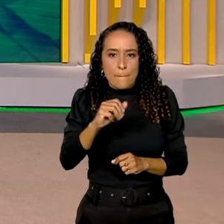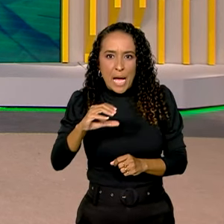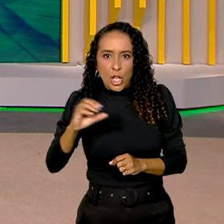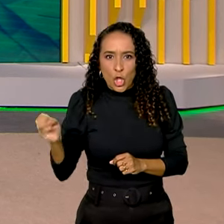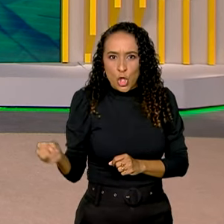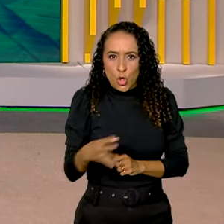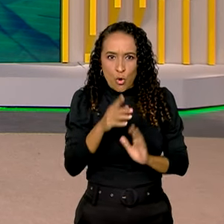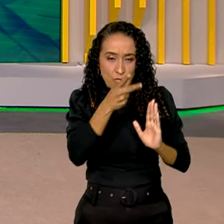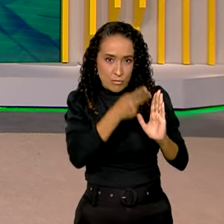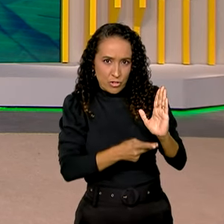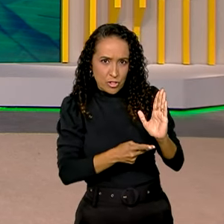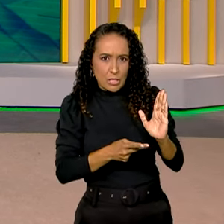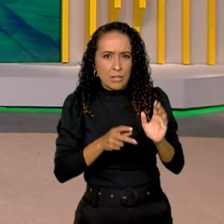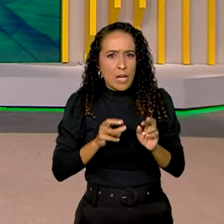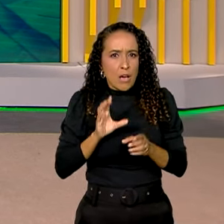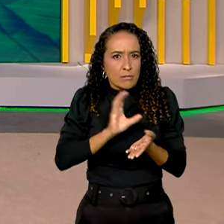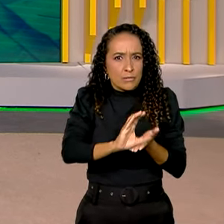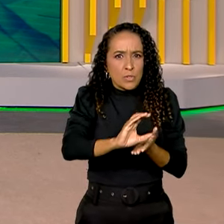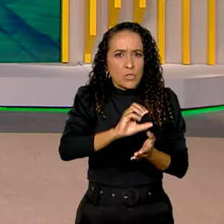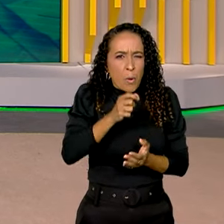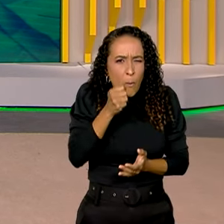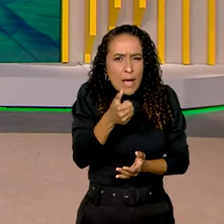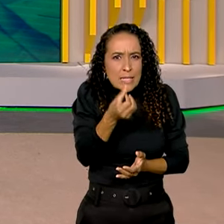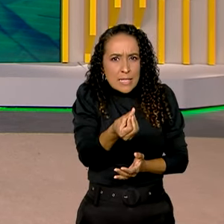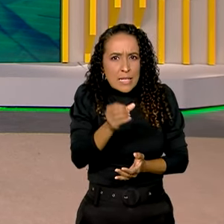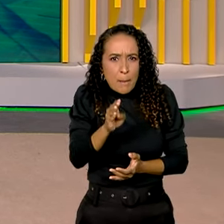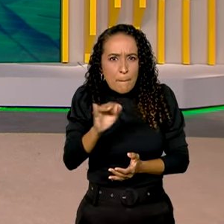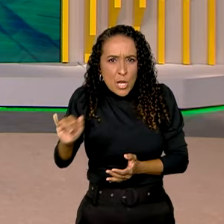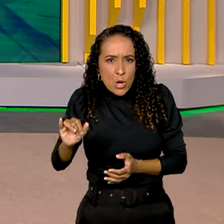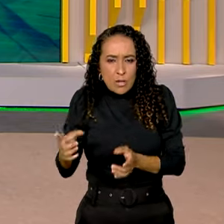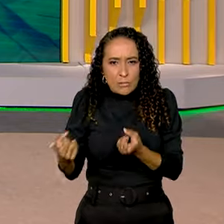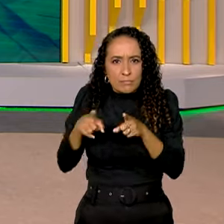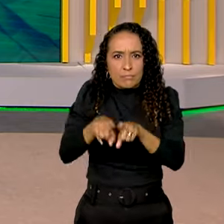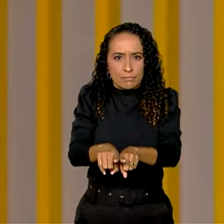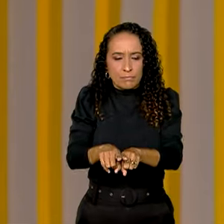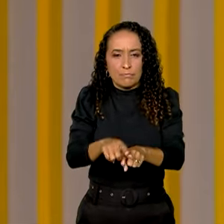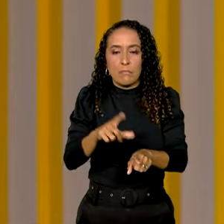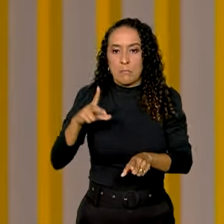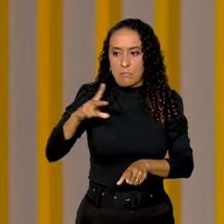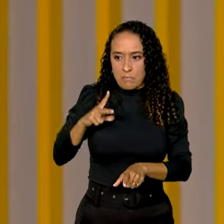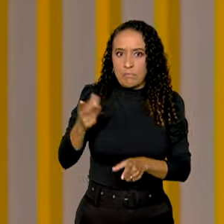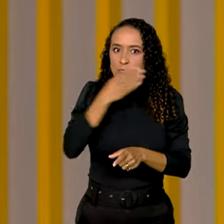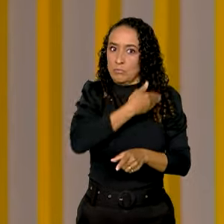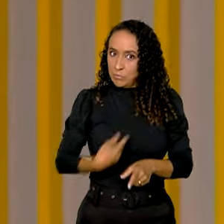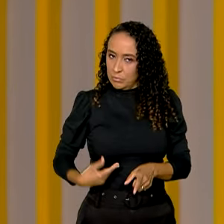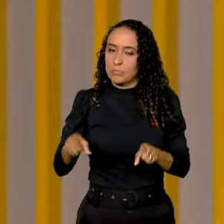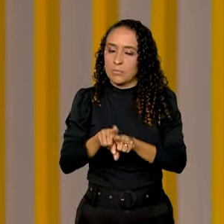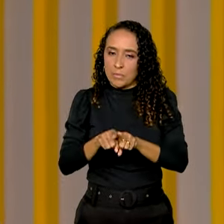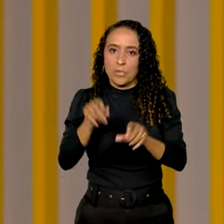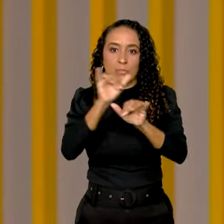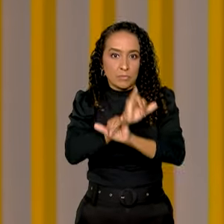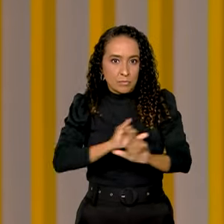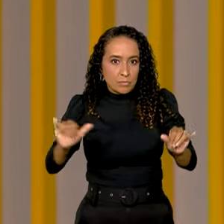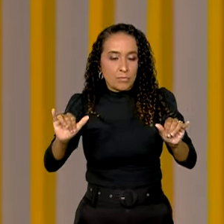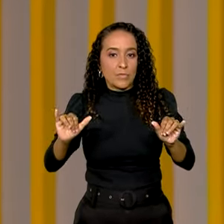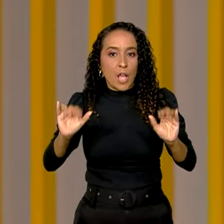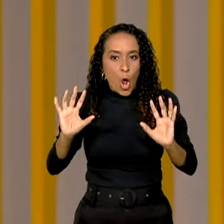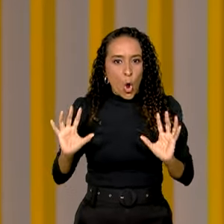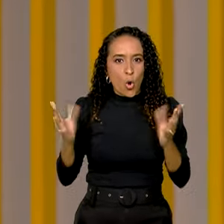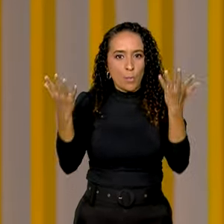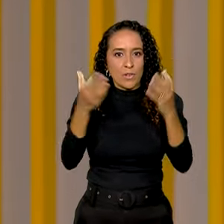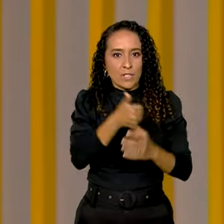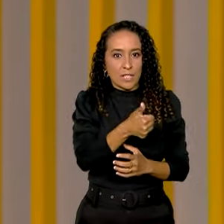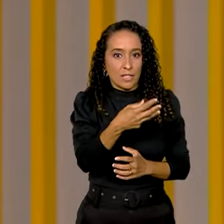investimentos de quase 6 bilhões de reais por meio de parceria público-privada. Esse anúncio ocorreu durante as comemorações